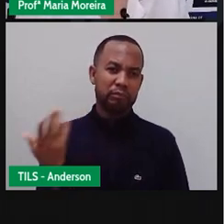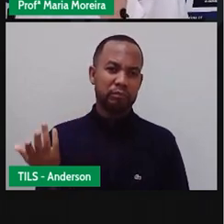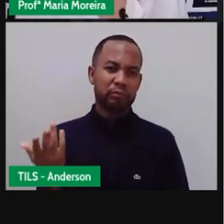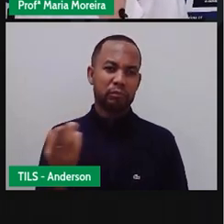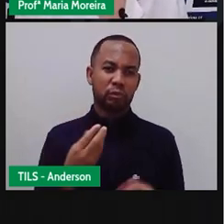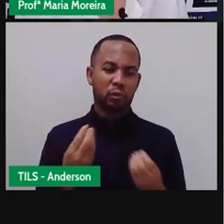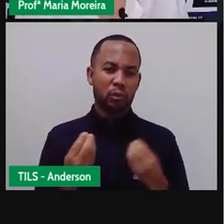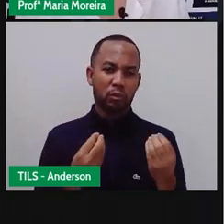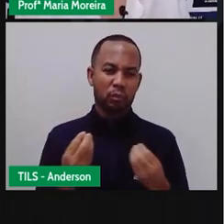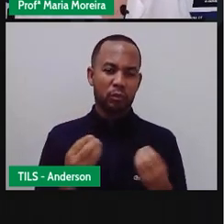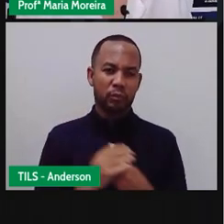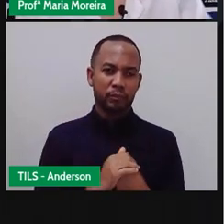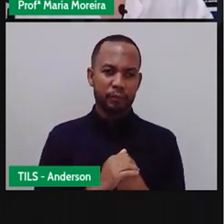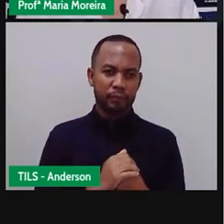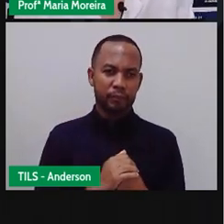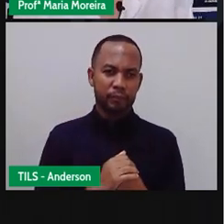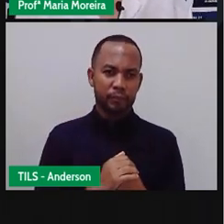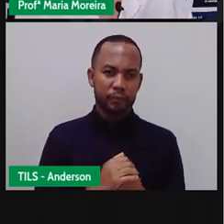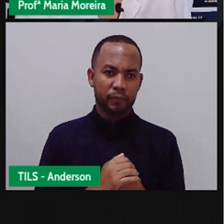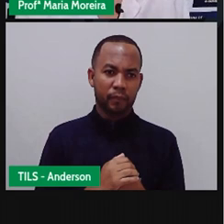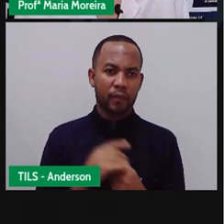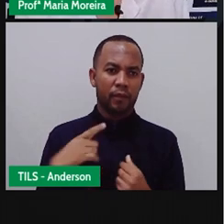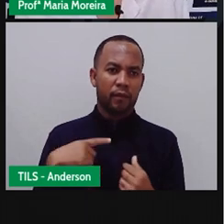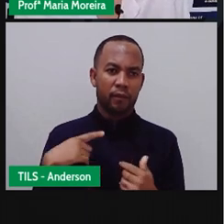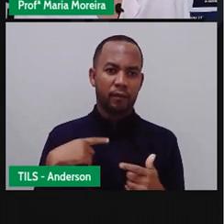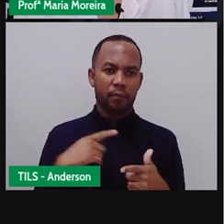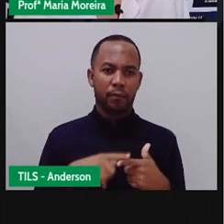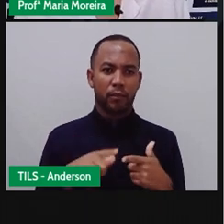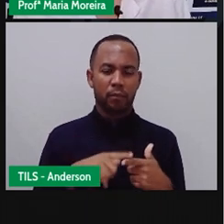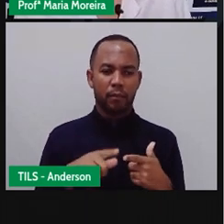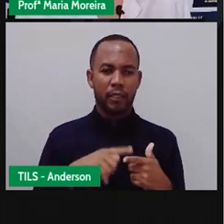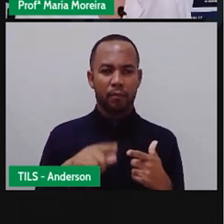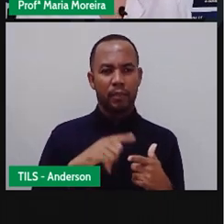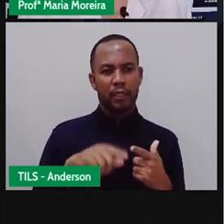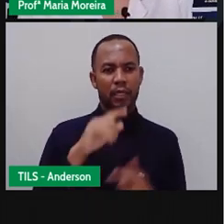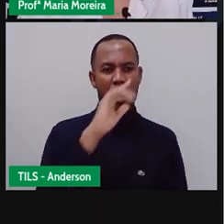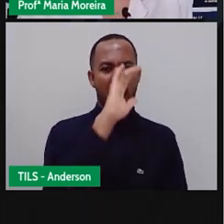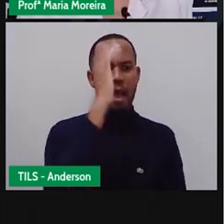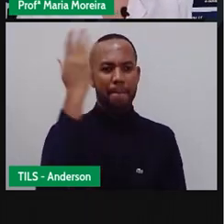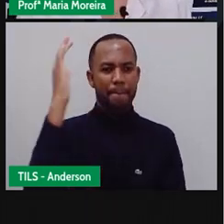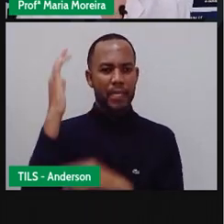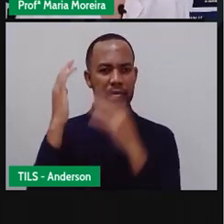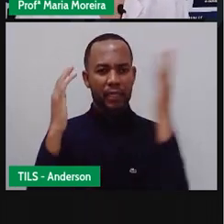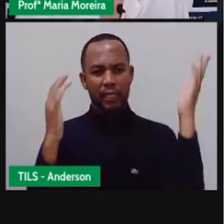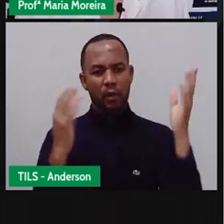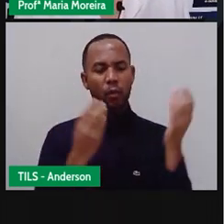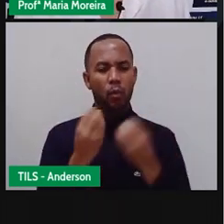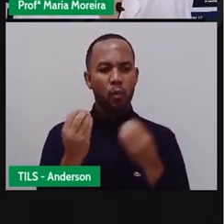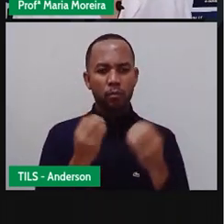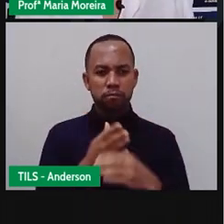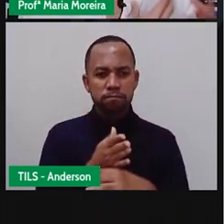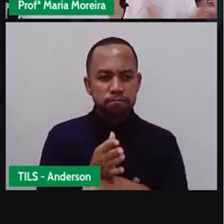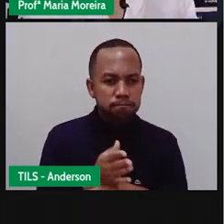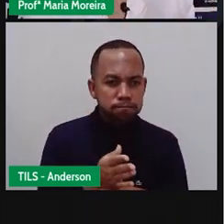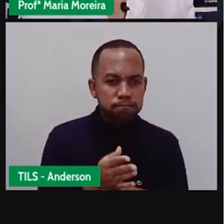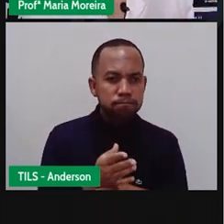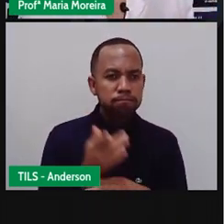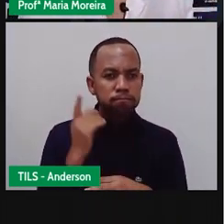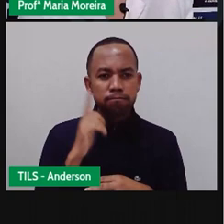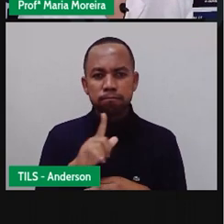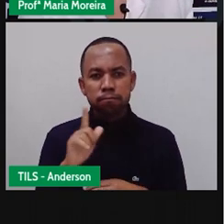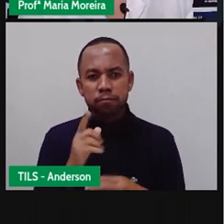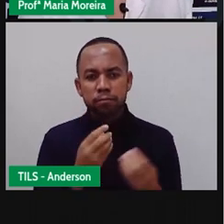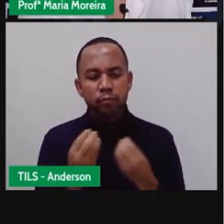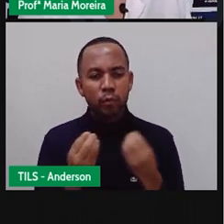do que o próprio equipamento a gente tem um grande problema ambiental porque se materializou ser descartado você